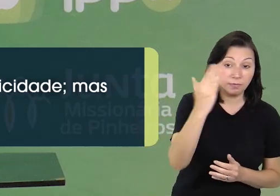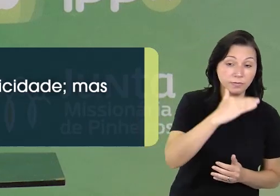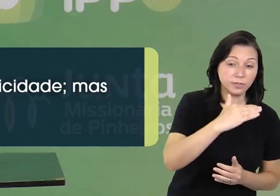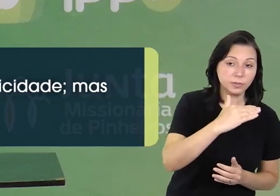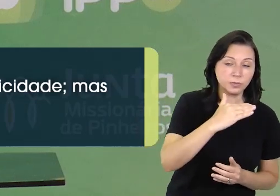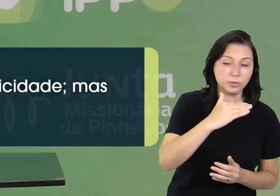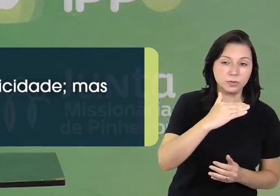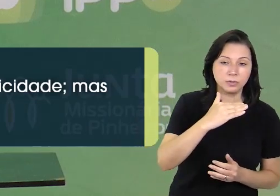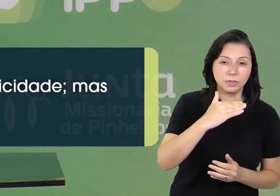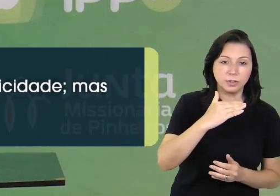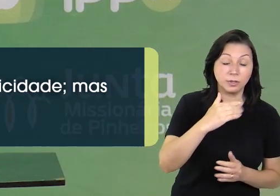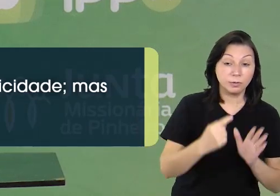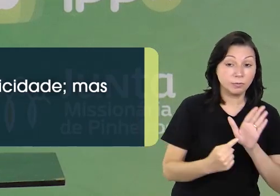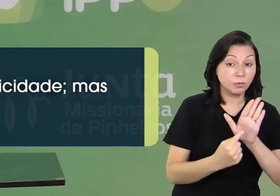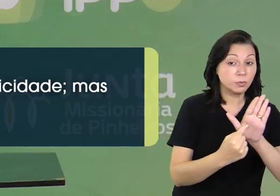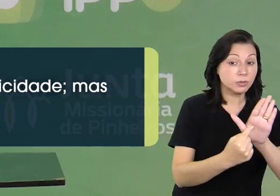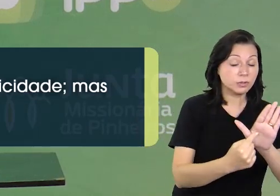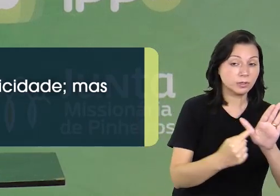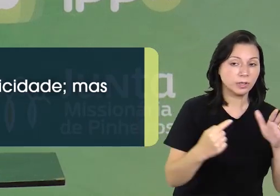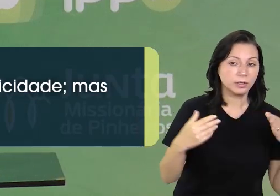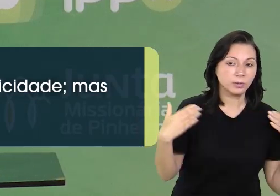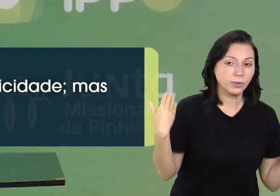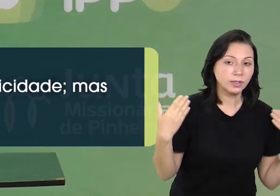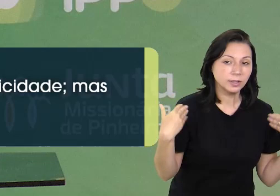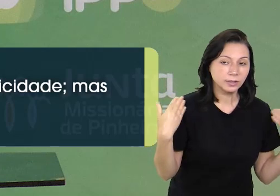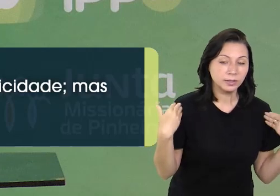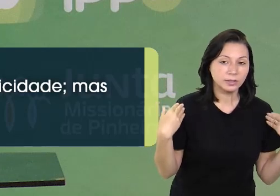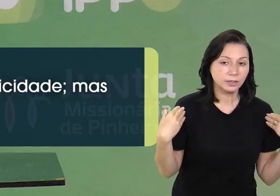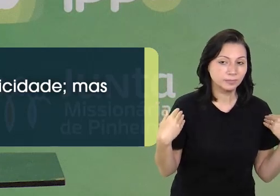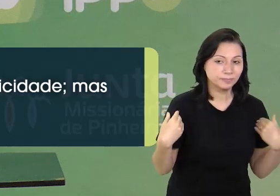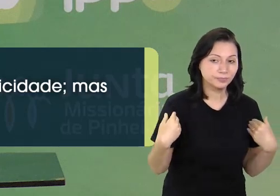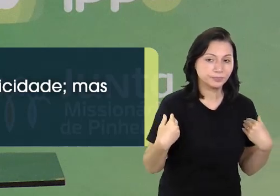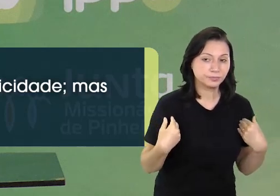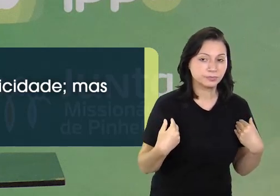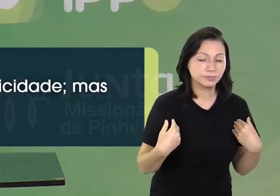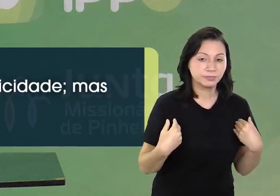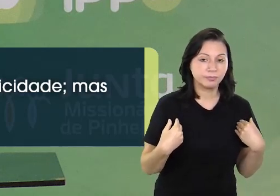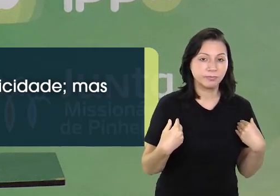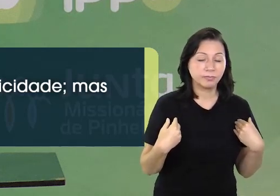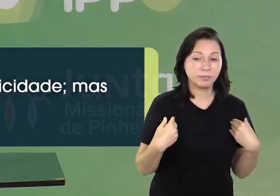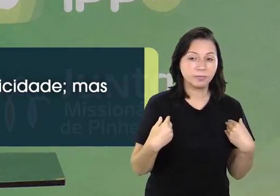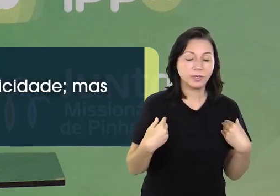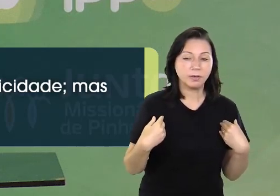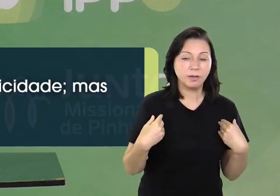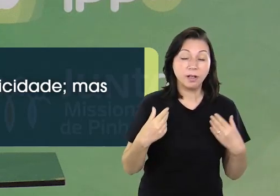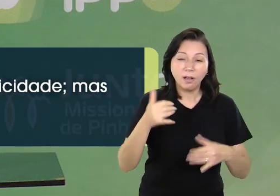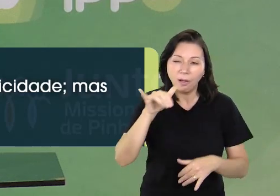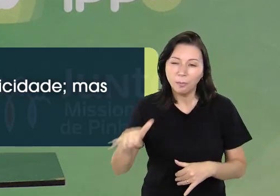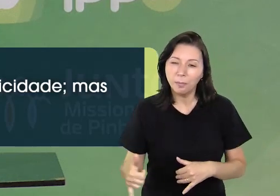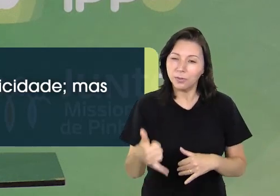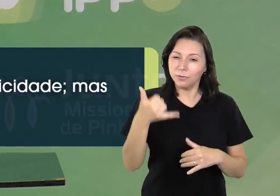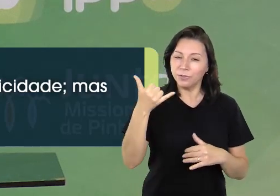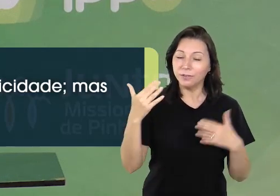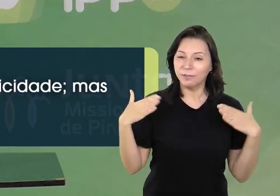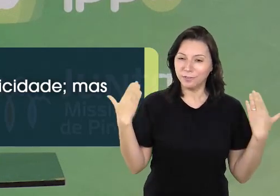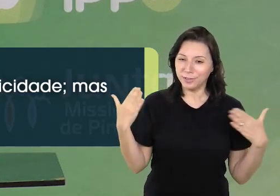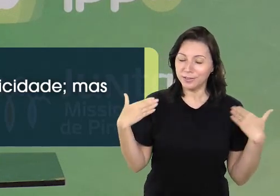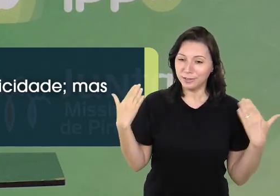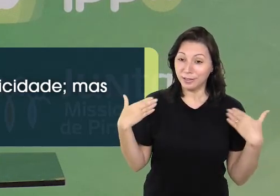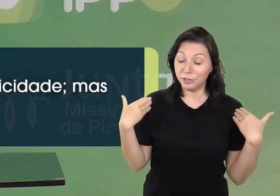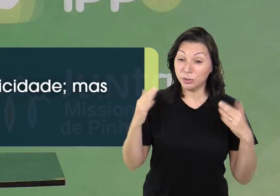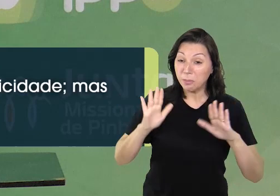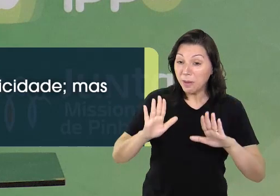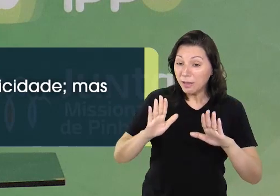eu te provarei com alegria goza pois a felicidade mas também